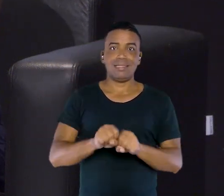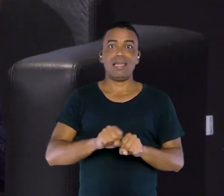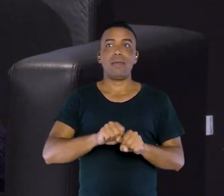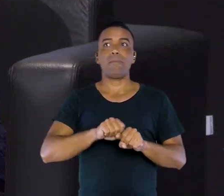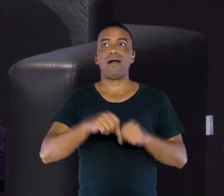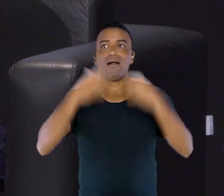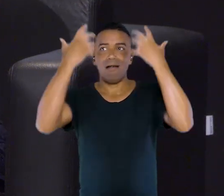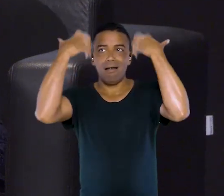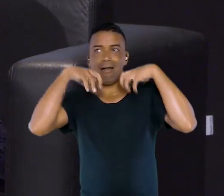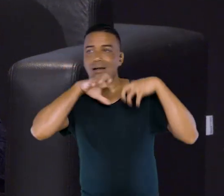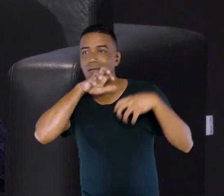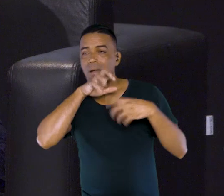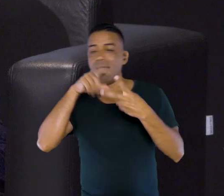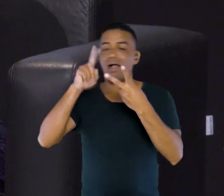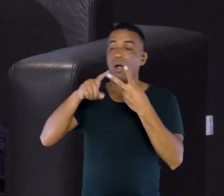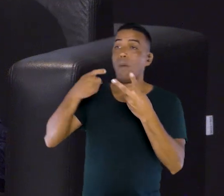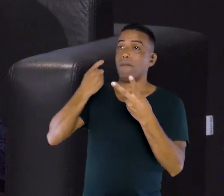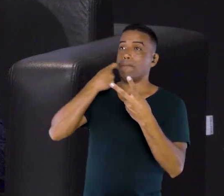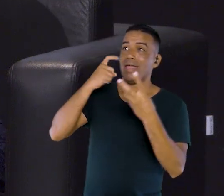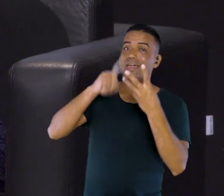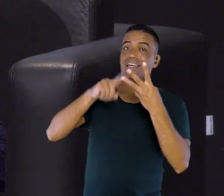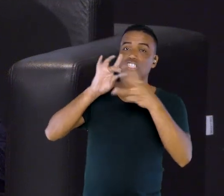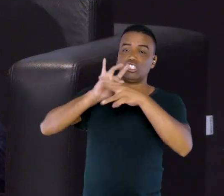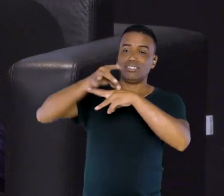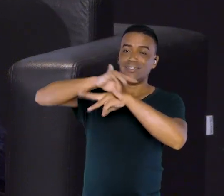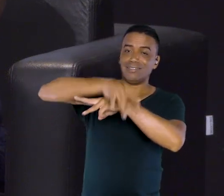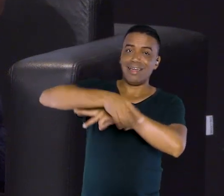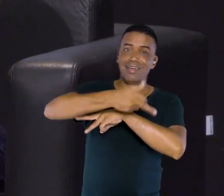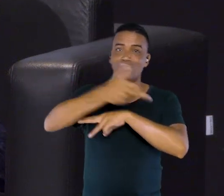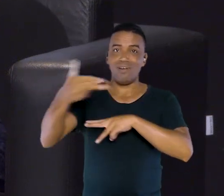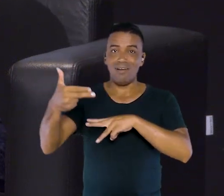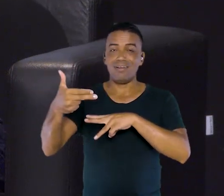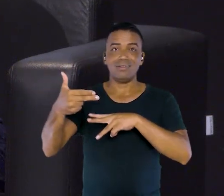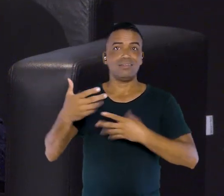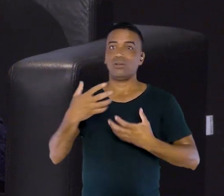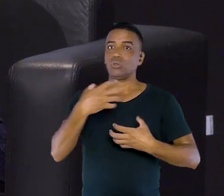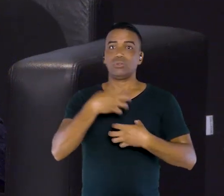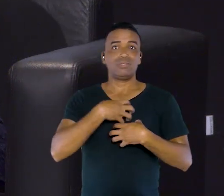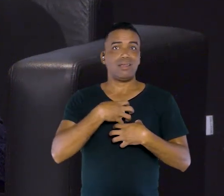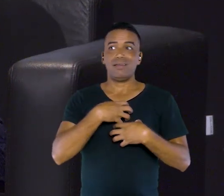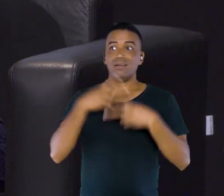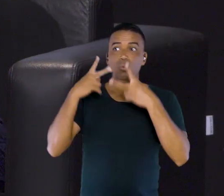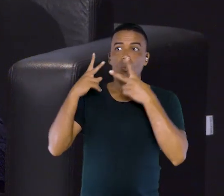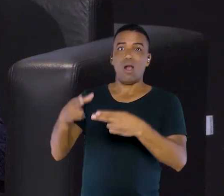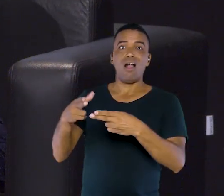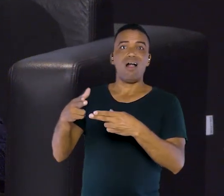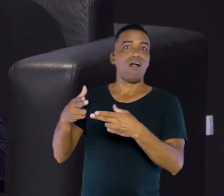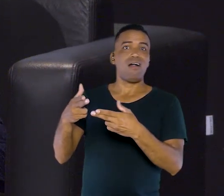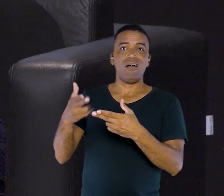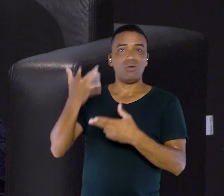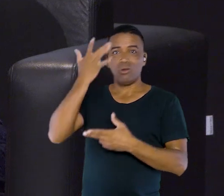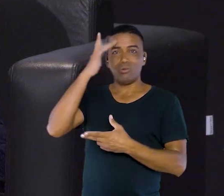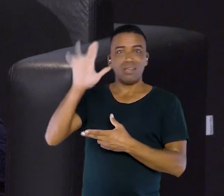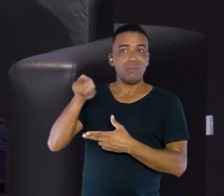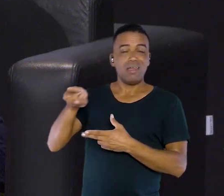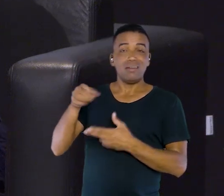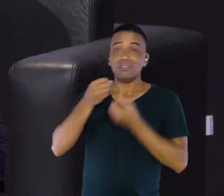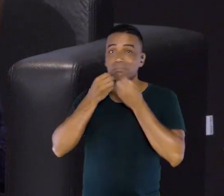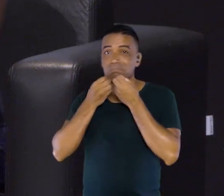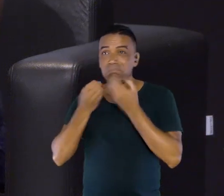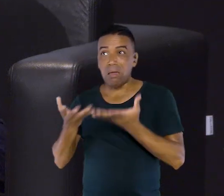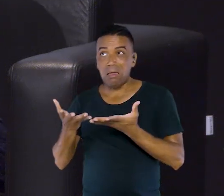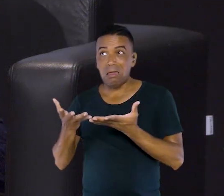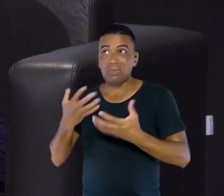de animais, de peixes, de insetos, como está. A gente não sente a dor que eles sentem, né? A gente não sabe se eles